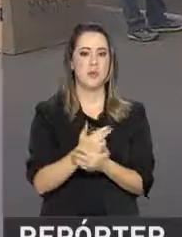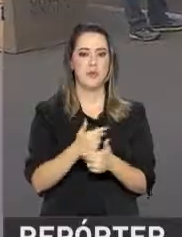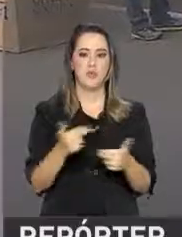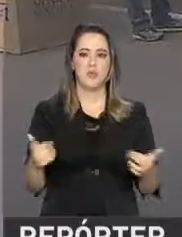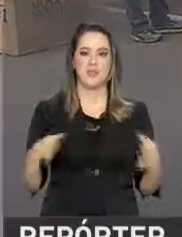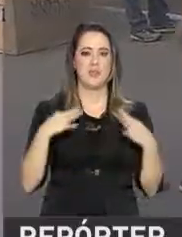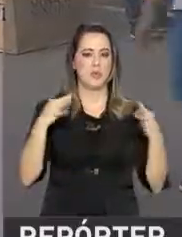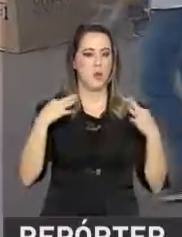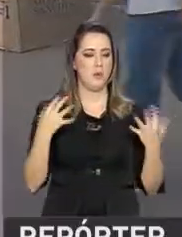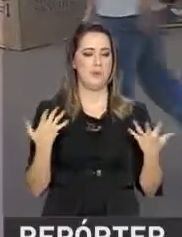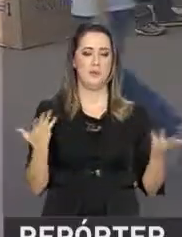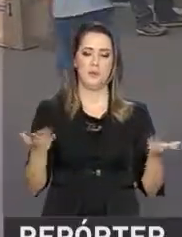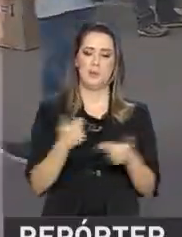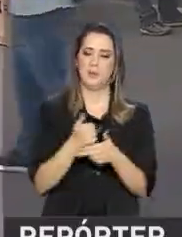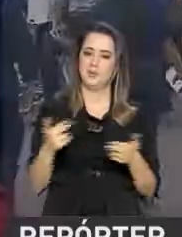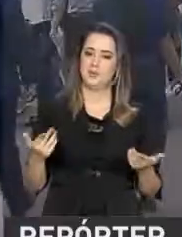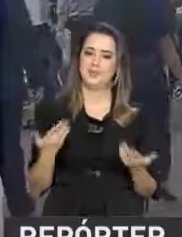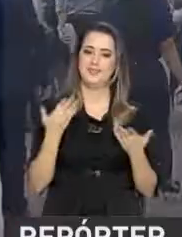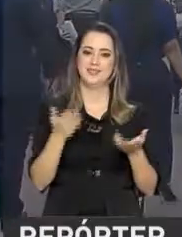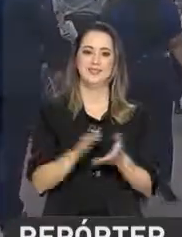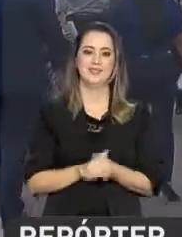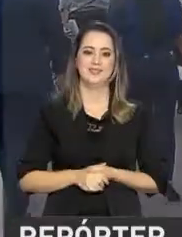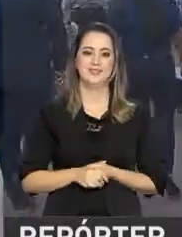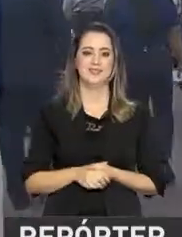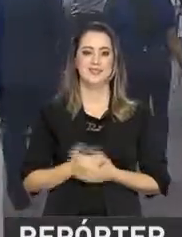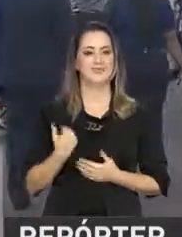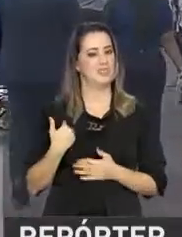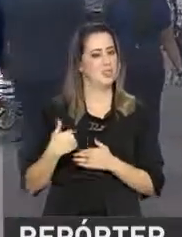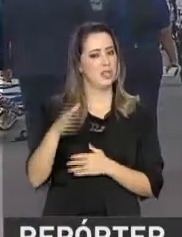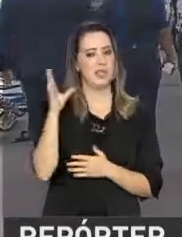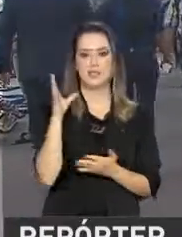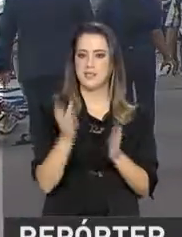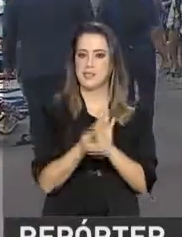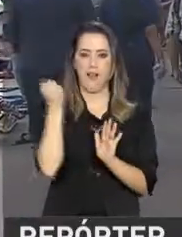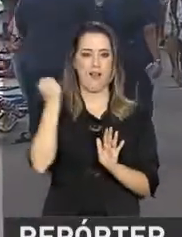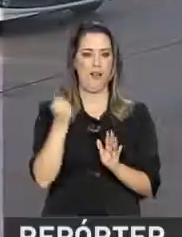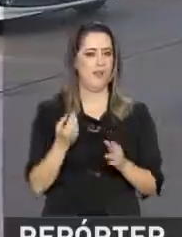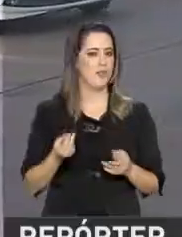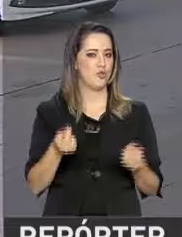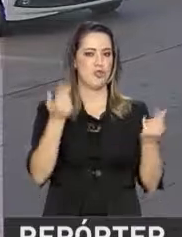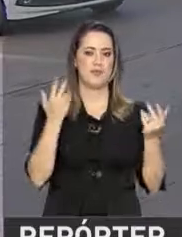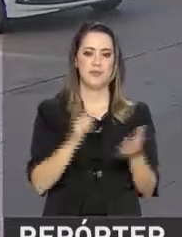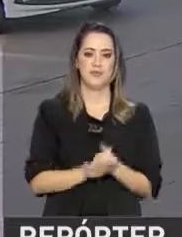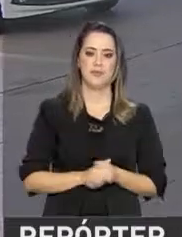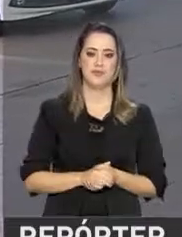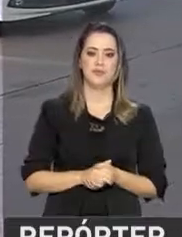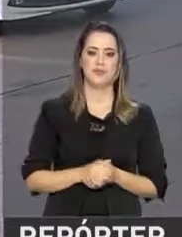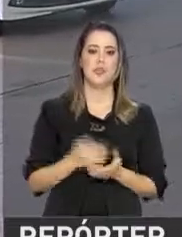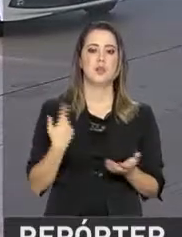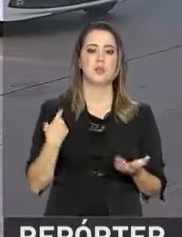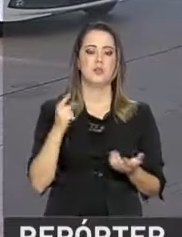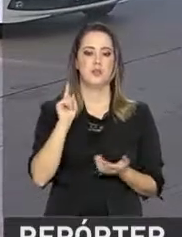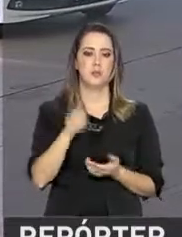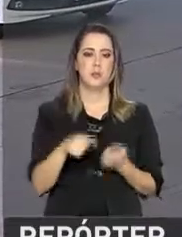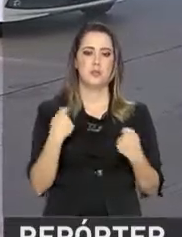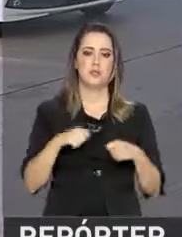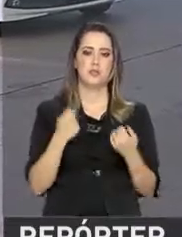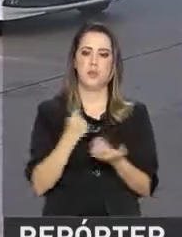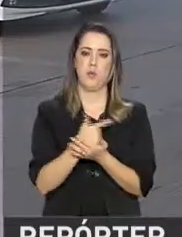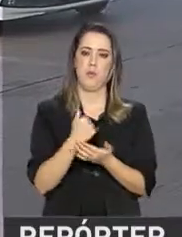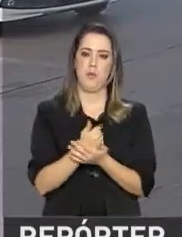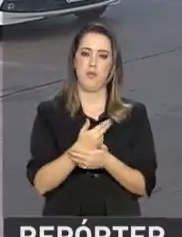mas roupas e é mais nobre e ela sacar investir naquilo que eu tô precisando